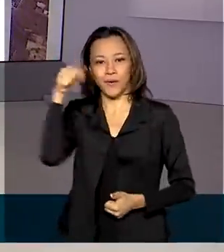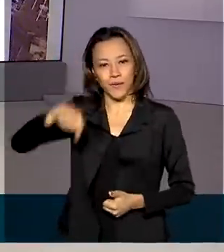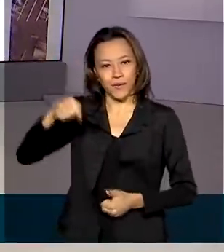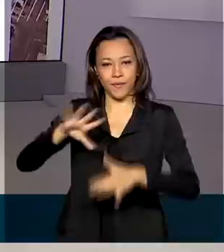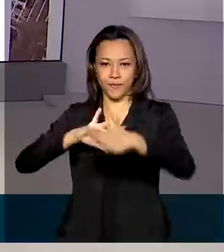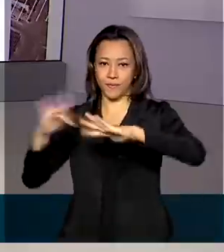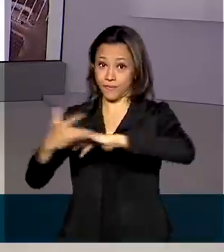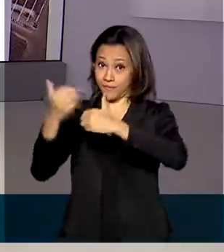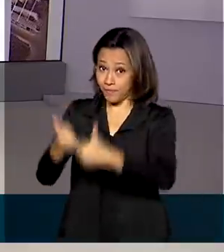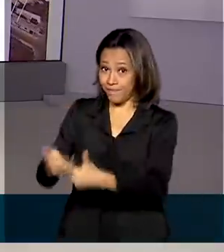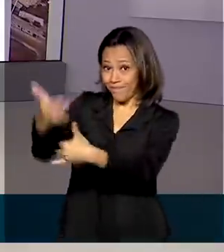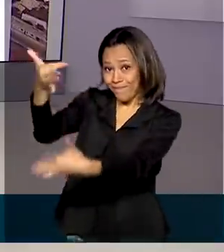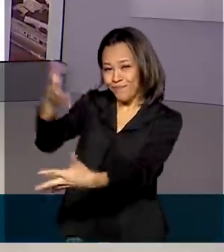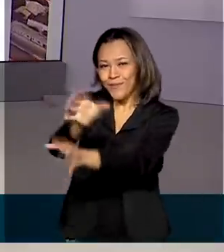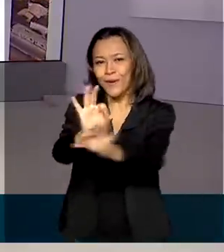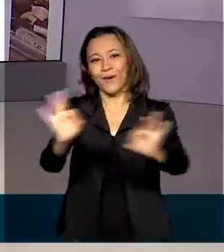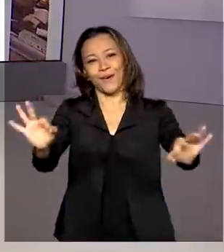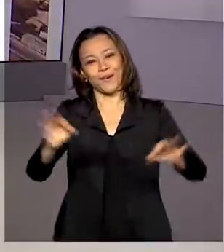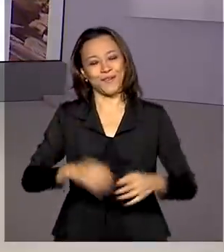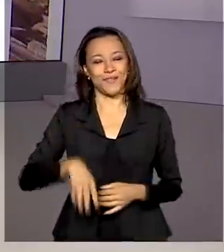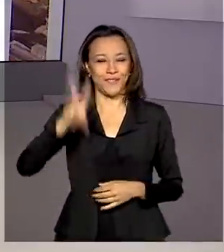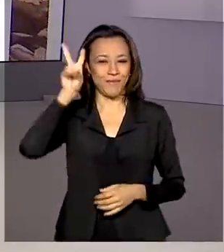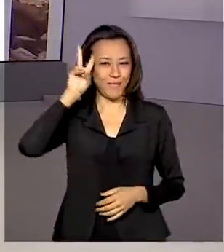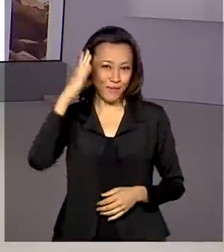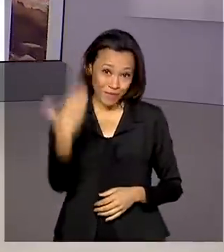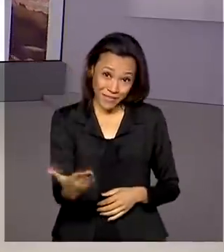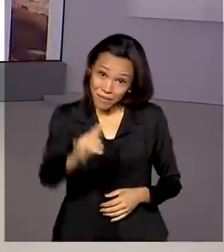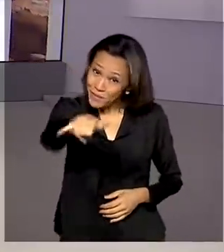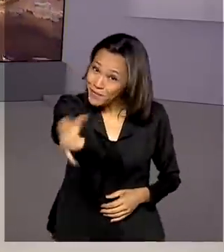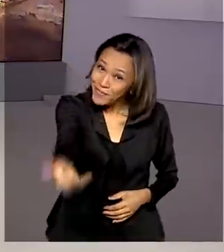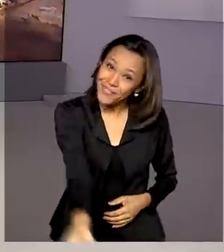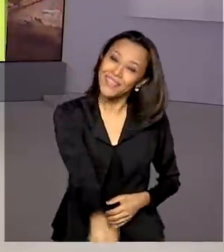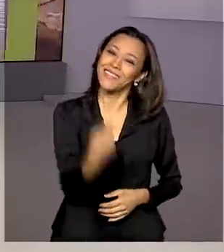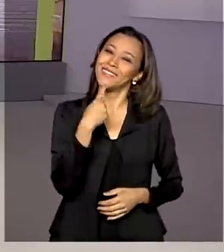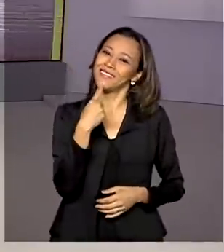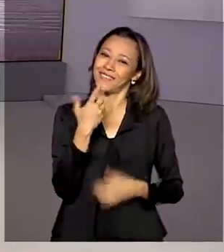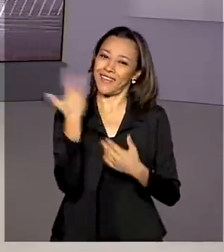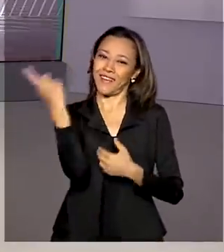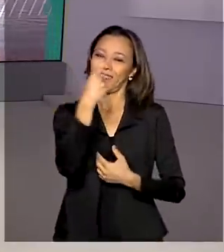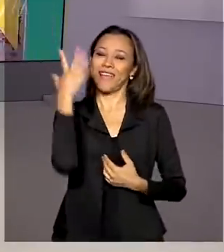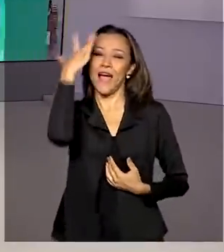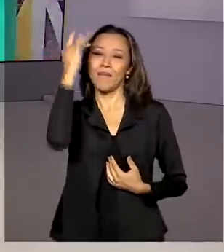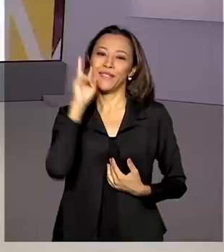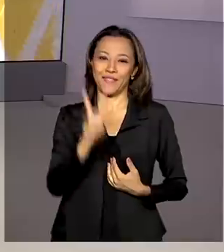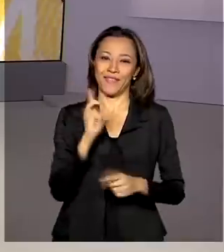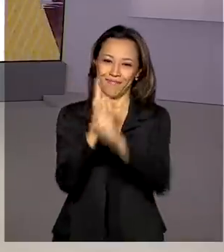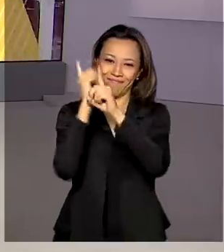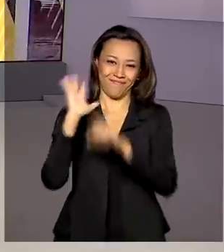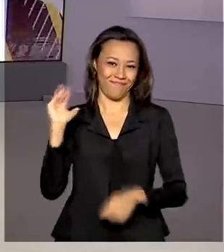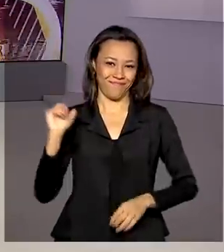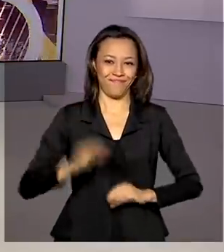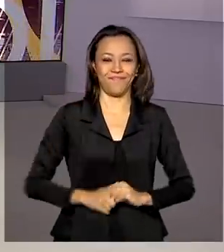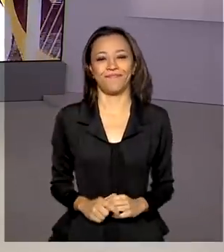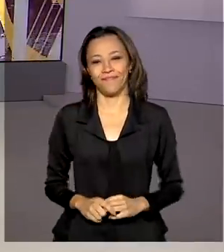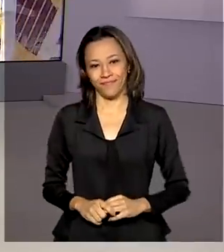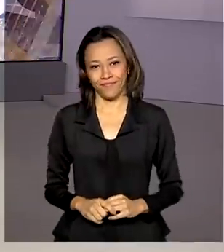redes sociais. Uma ótima segunda-feira para você, aproveite o feriado e nos vemos amanhã. Até lá!